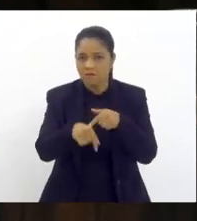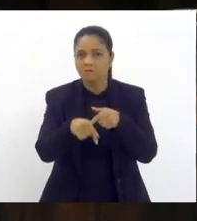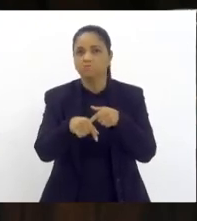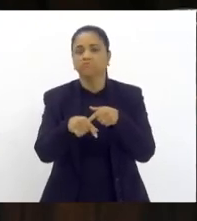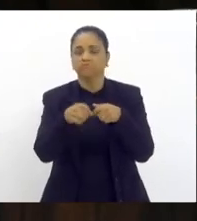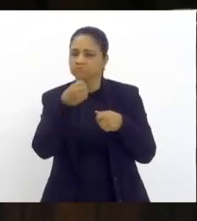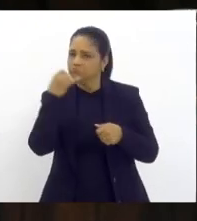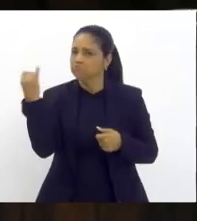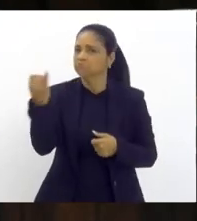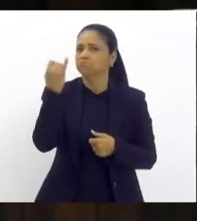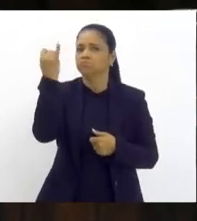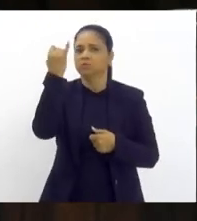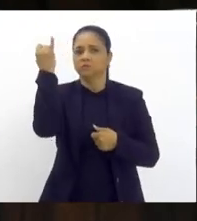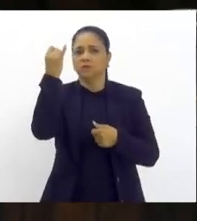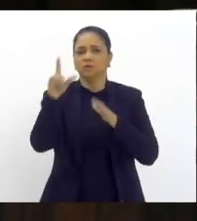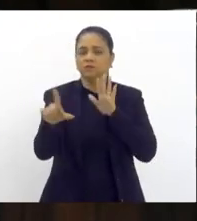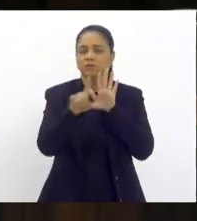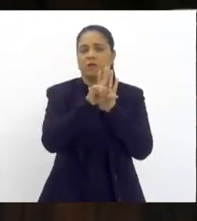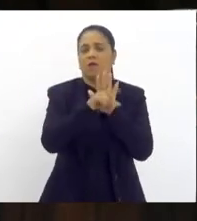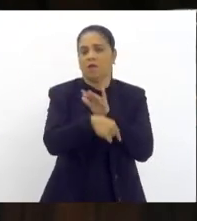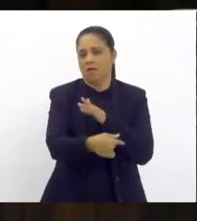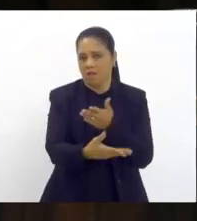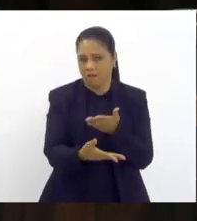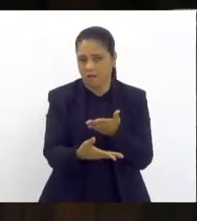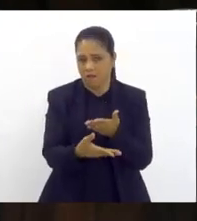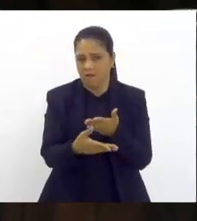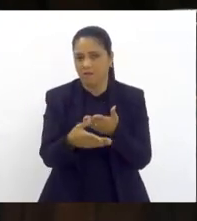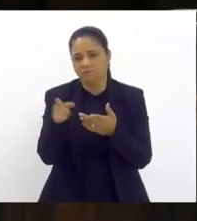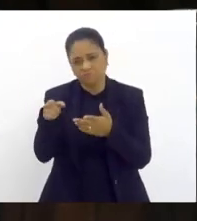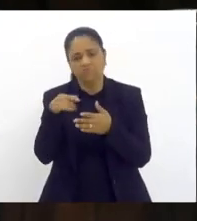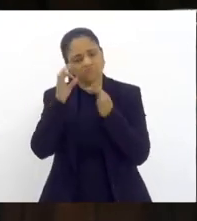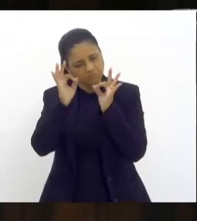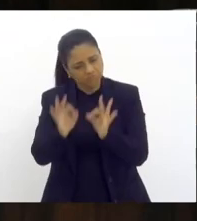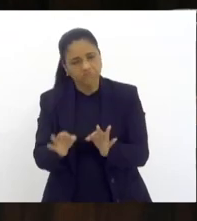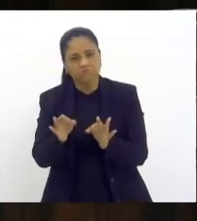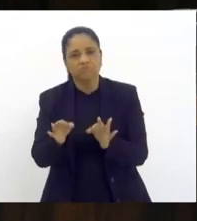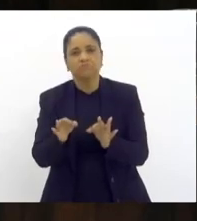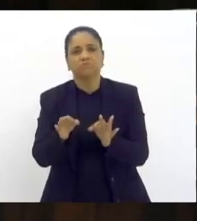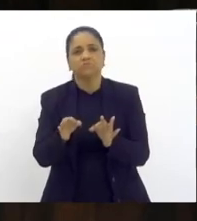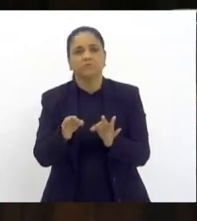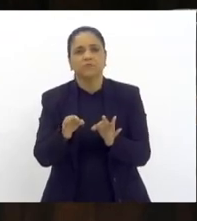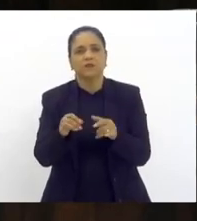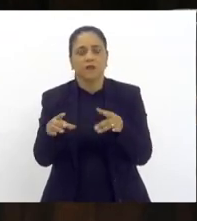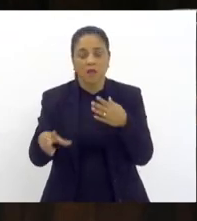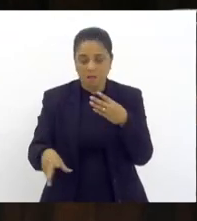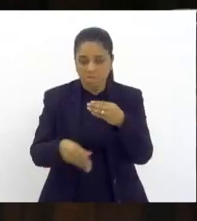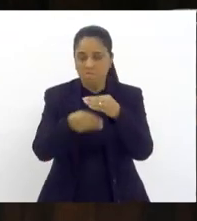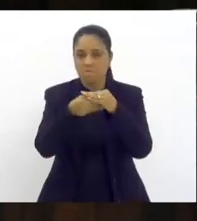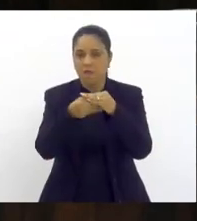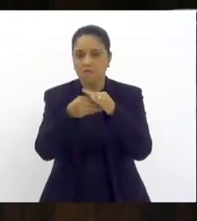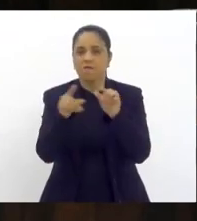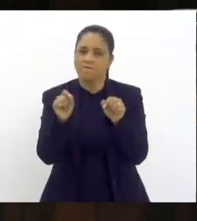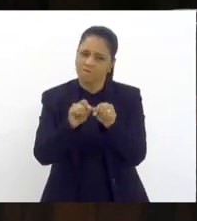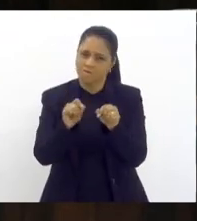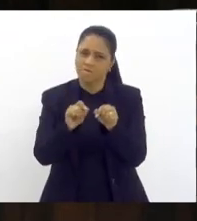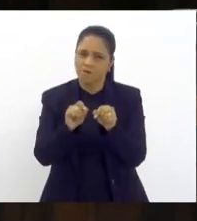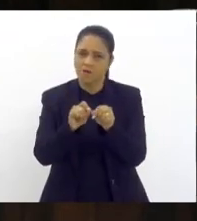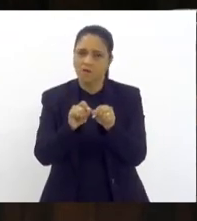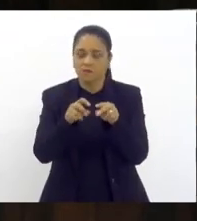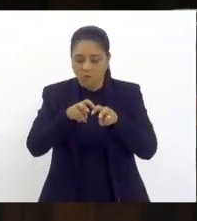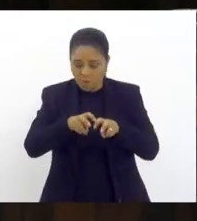presidente procedeu conforme o regimento determina. Teve duas emendas, a gente teve que fazê-lo. Eu estou pedindo aqui